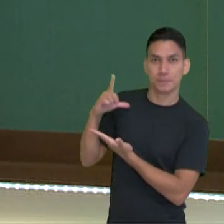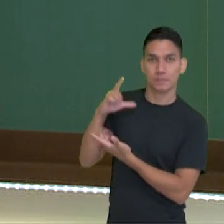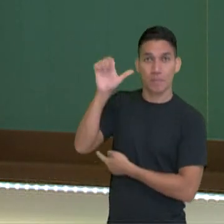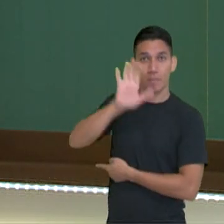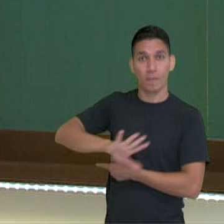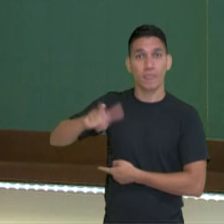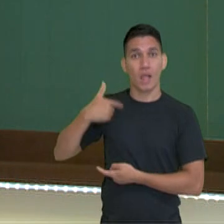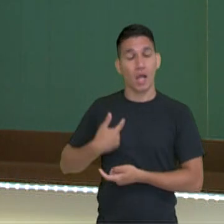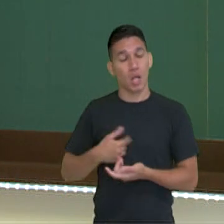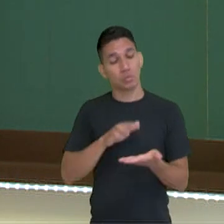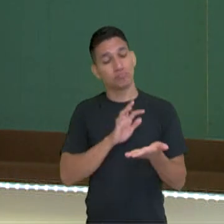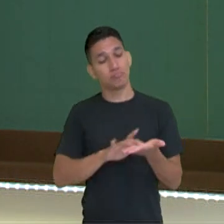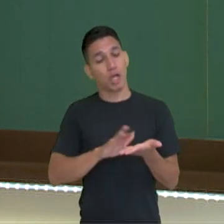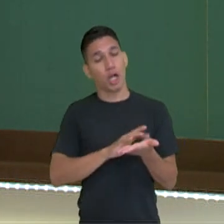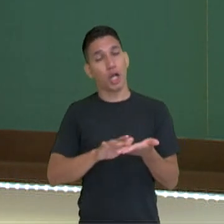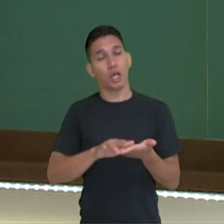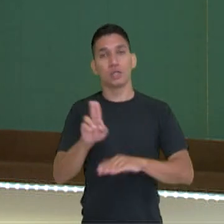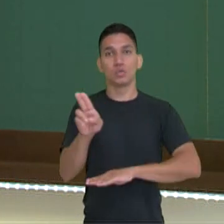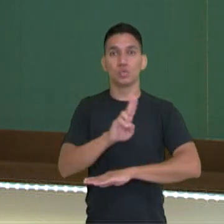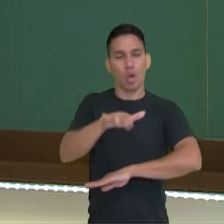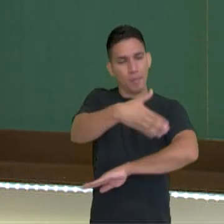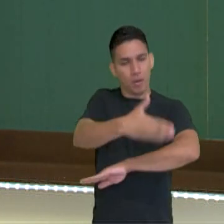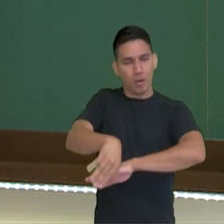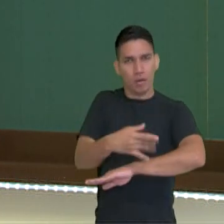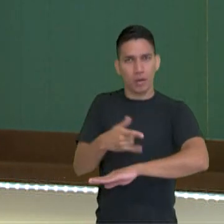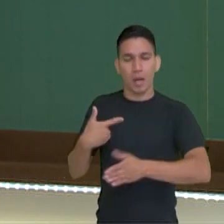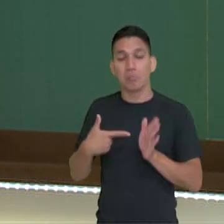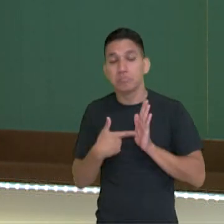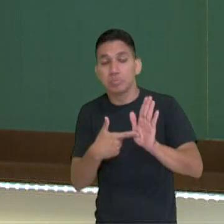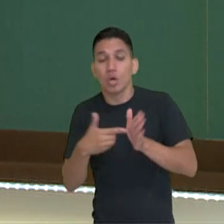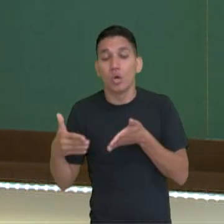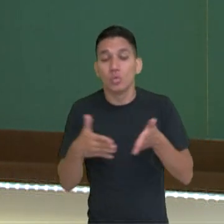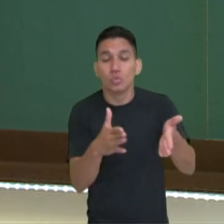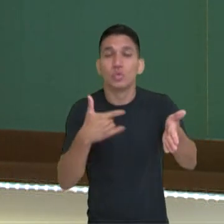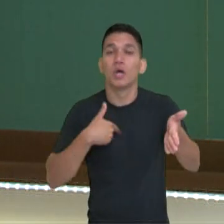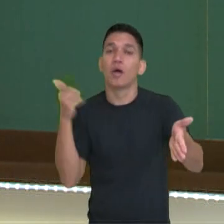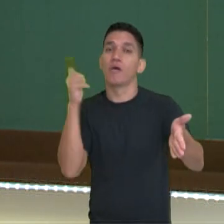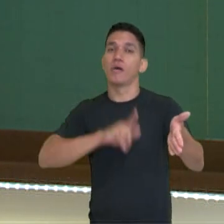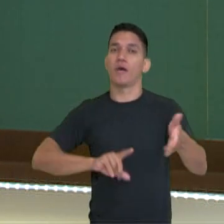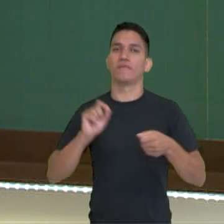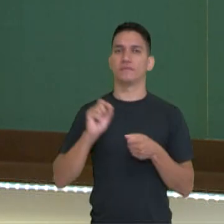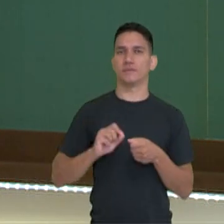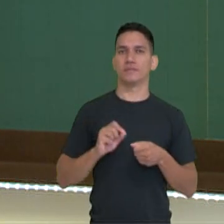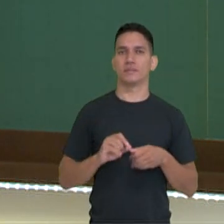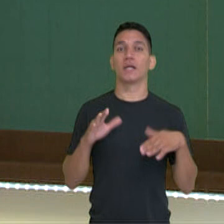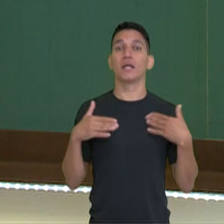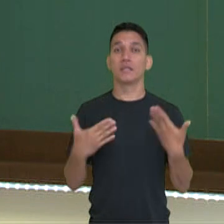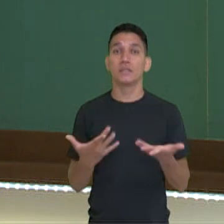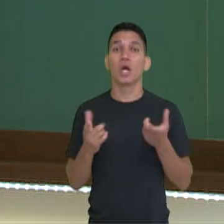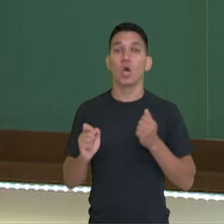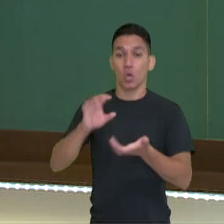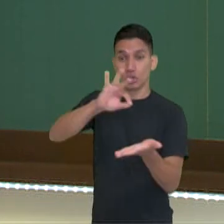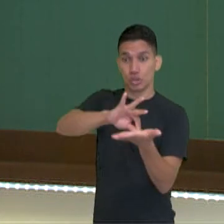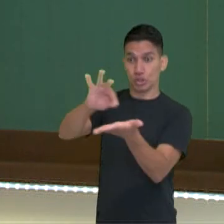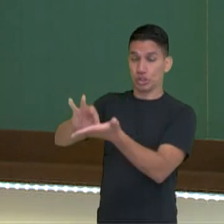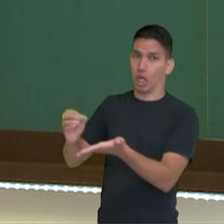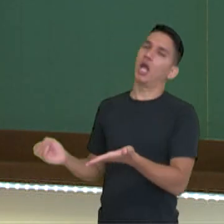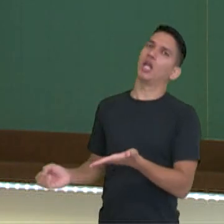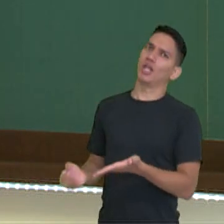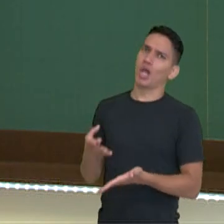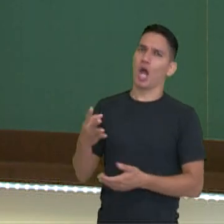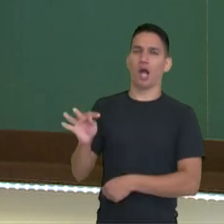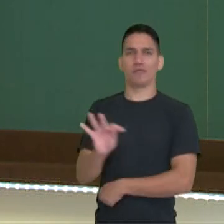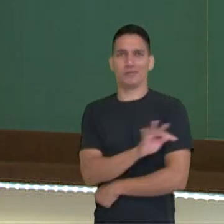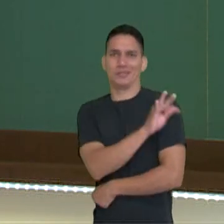vou digitar o endereço e ele vai indicar o percurso que eu tenho ali. Então, o GPS é moderno nesse